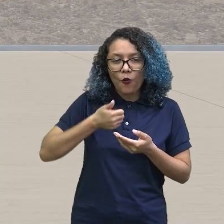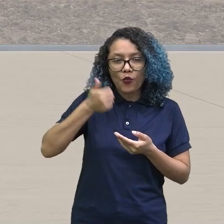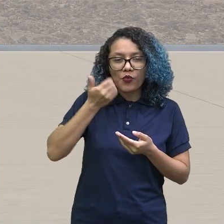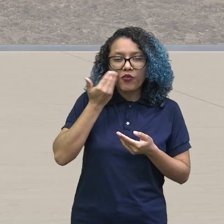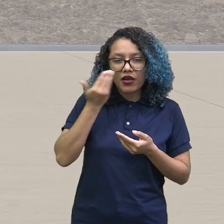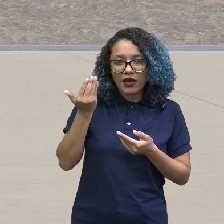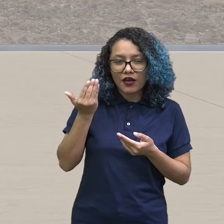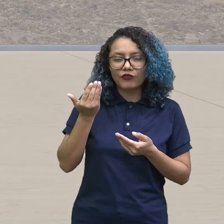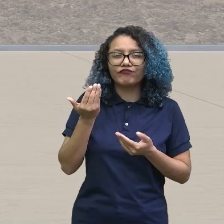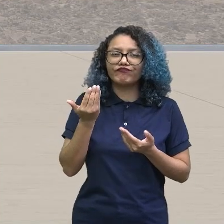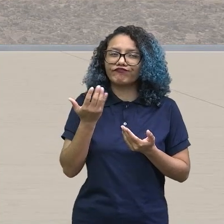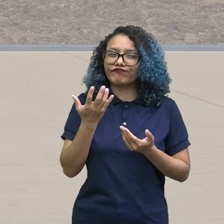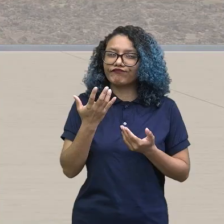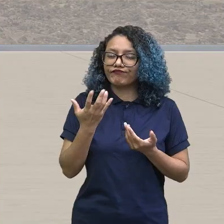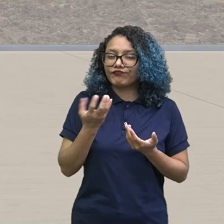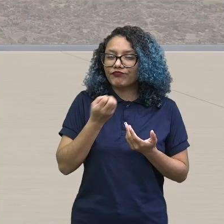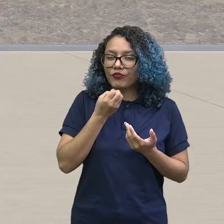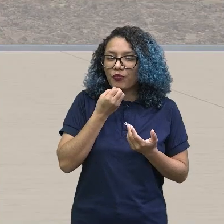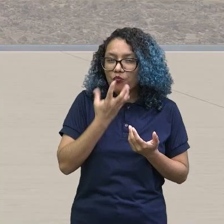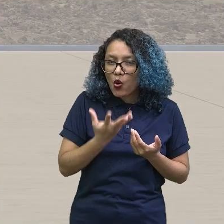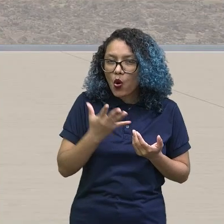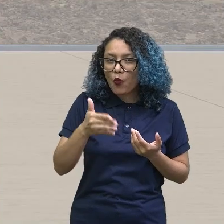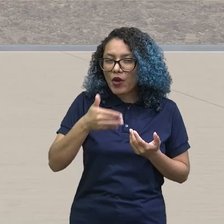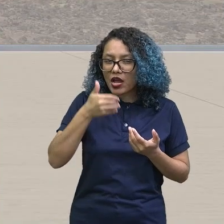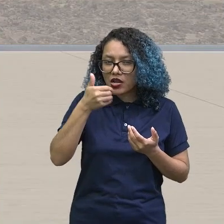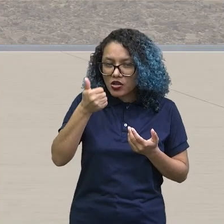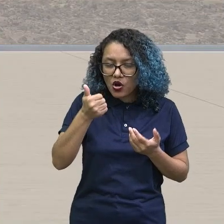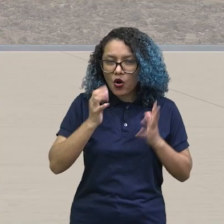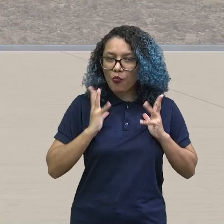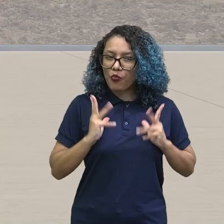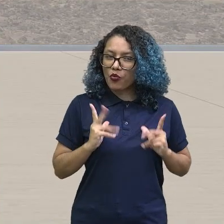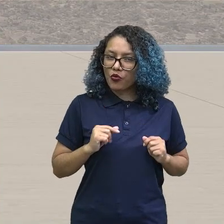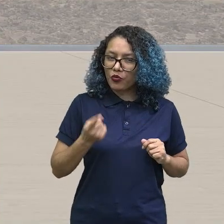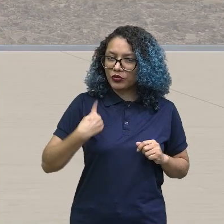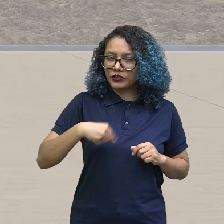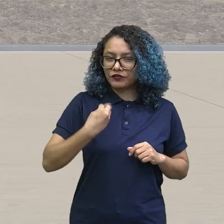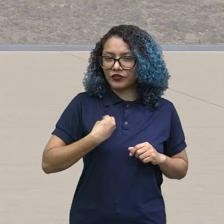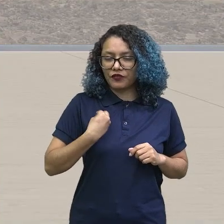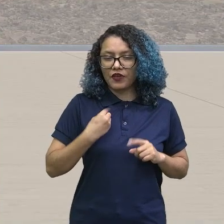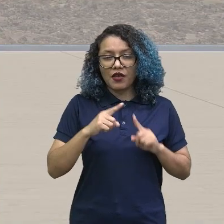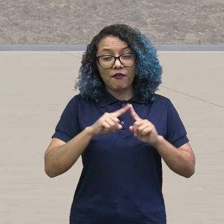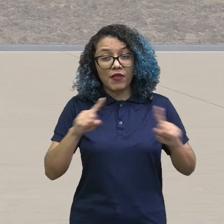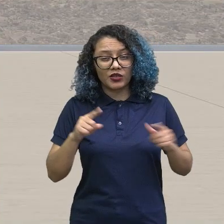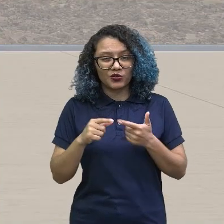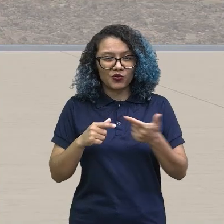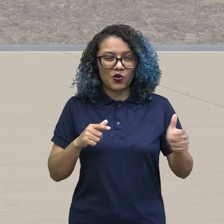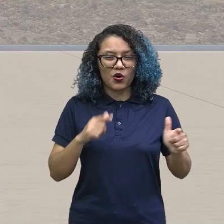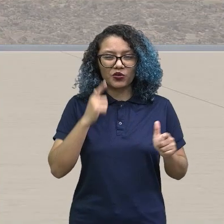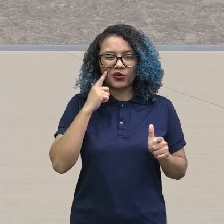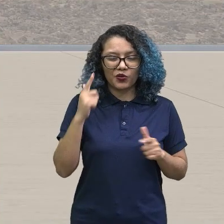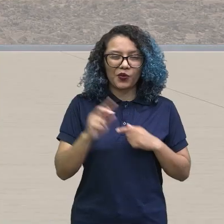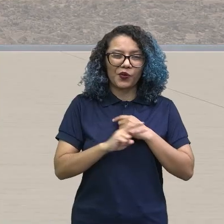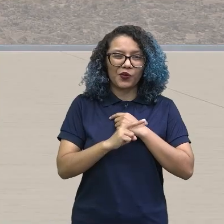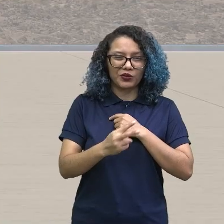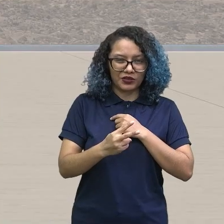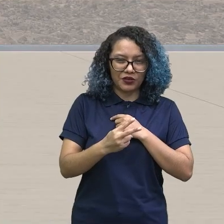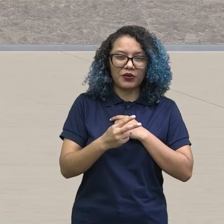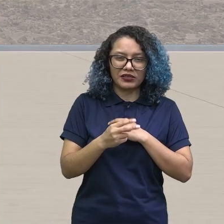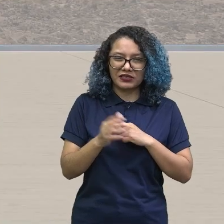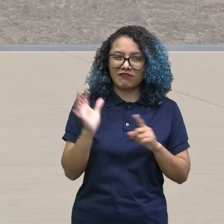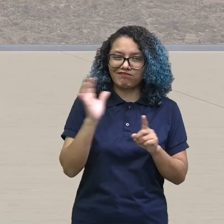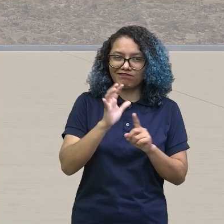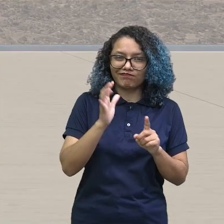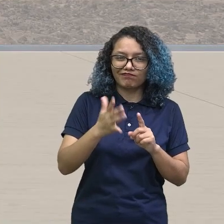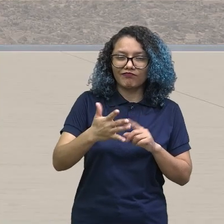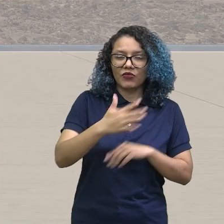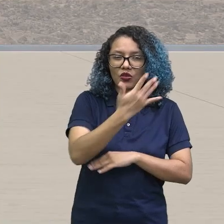saudável, muito mais limpo para a gente viver. Esse aqui a gente já consegue imaginar, né, a consequência tanto ambiental